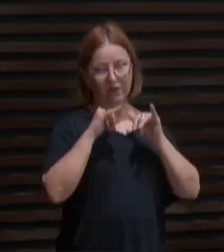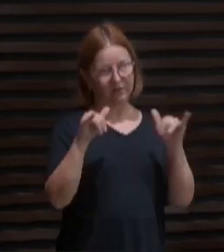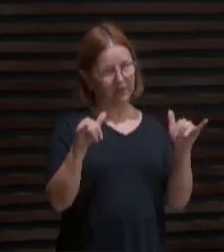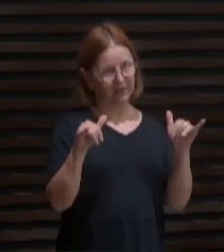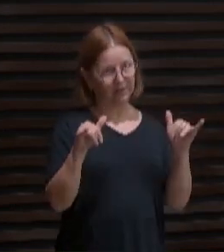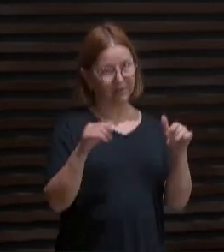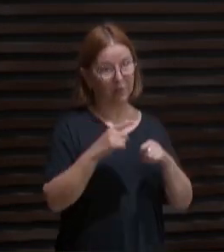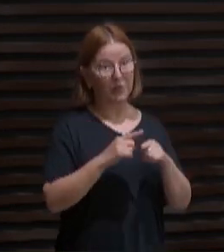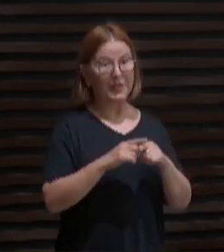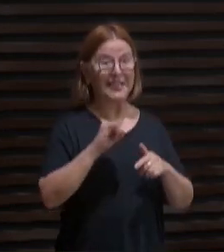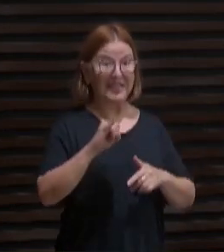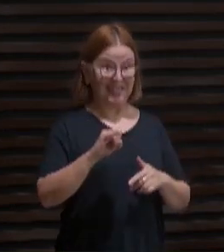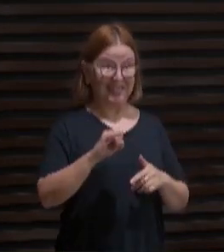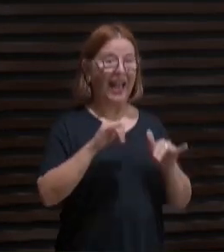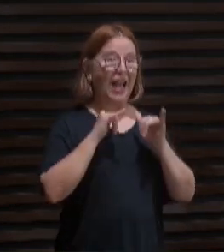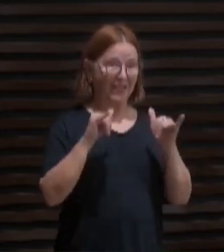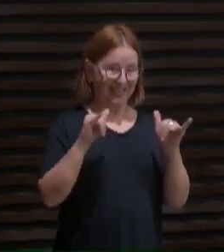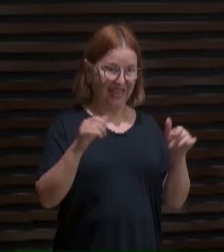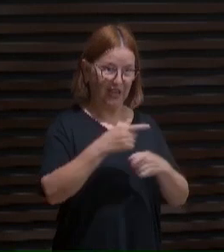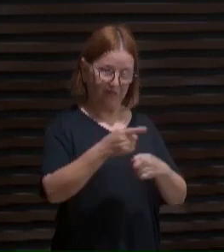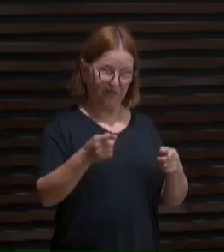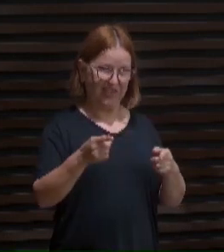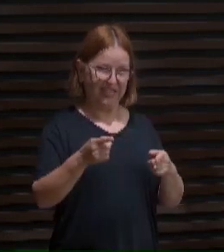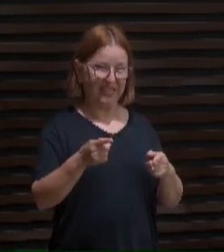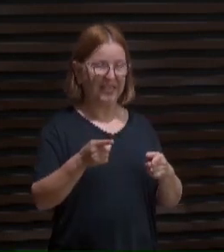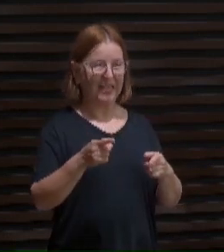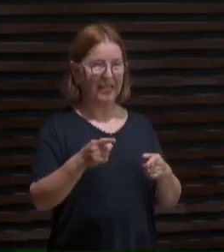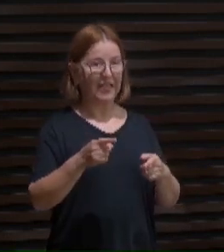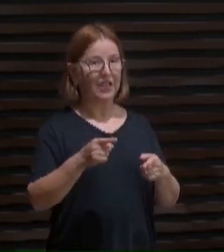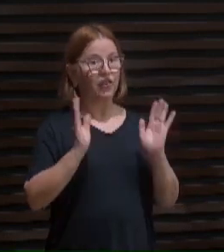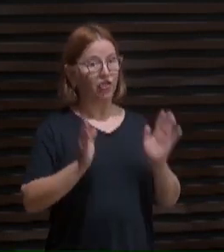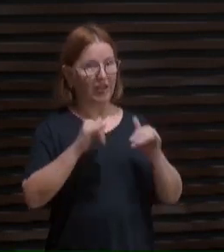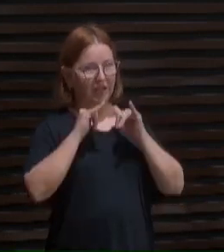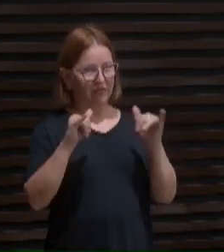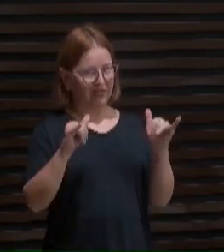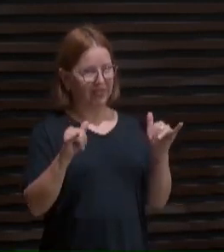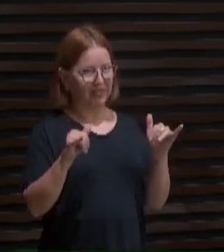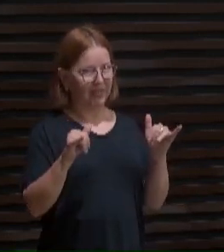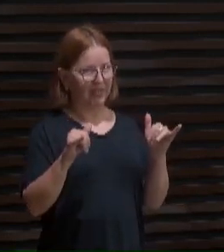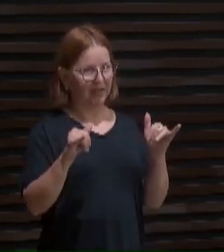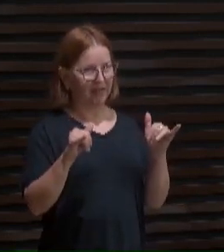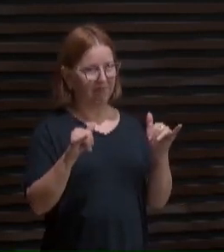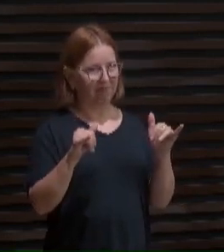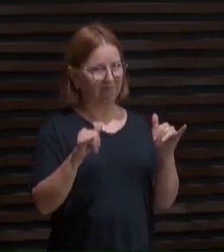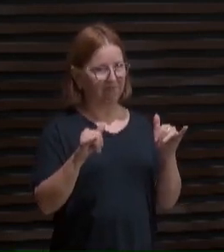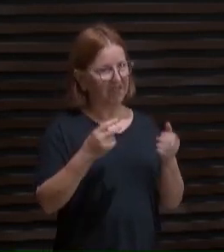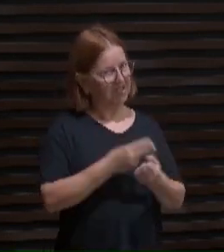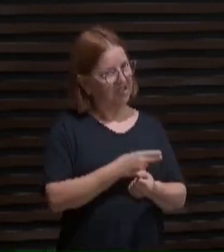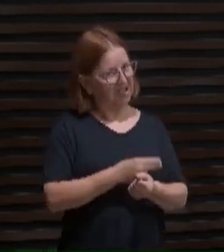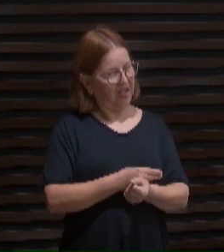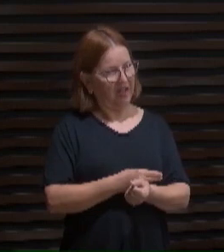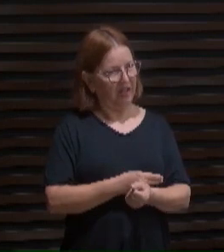Porque se ele avisar e você for avisado e você sair o sangue não cairá sobre as